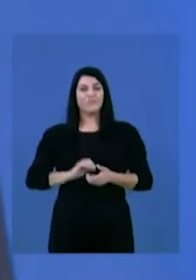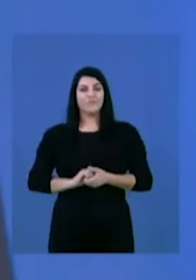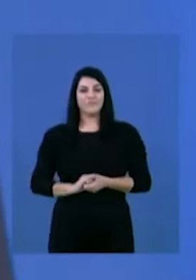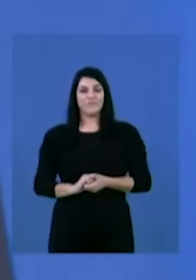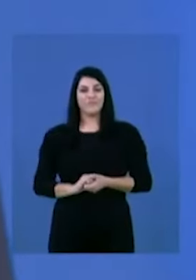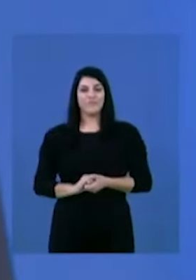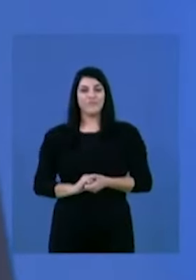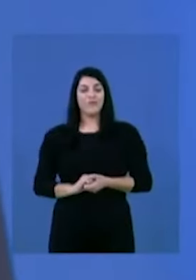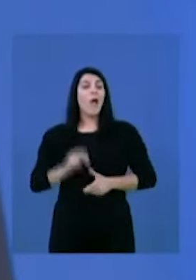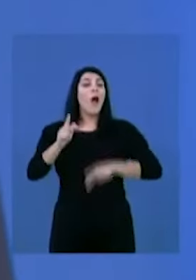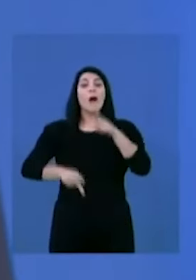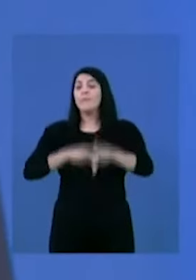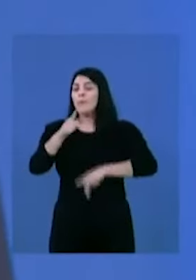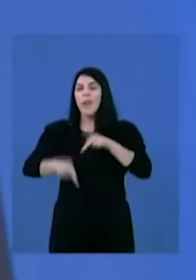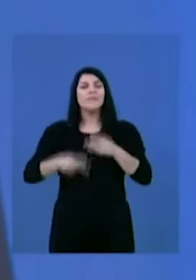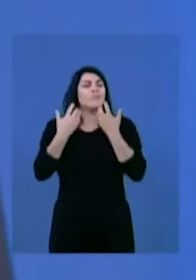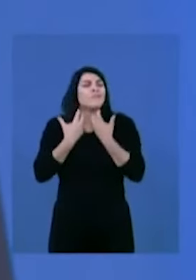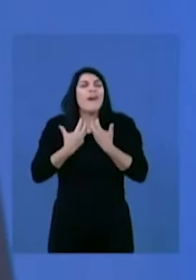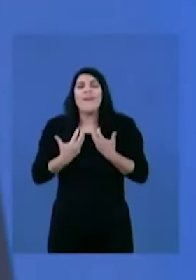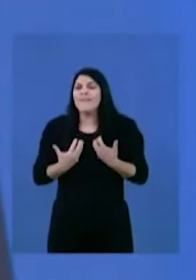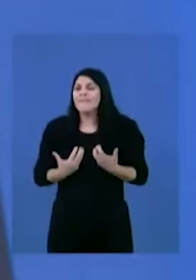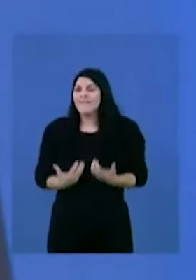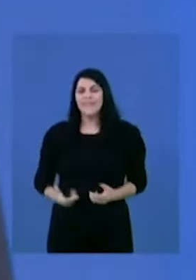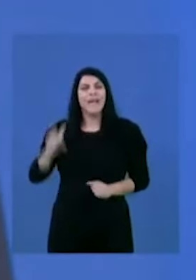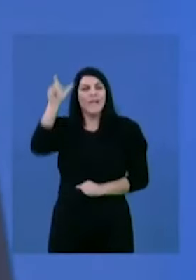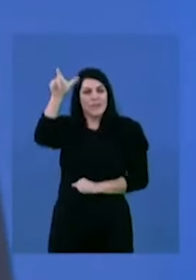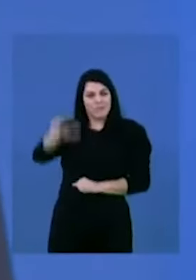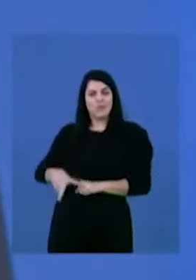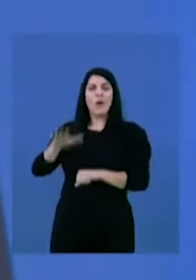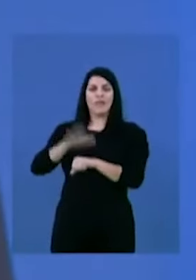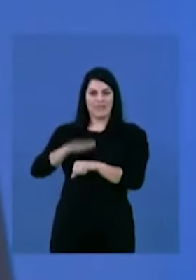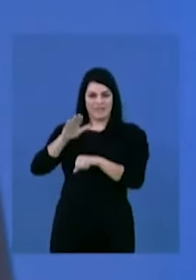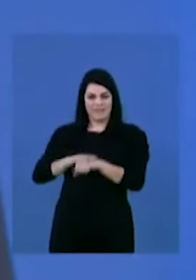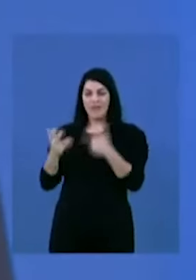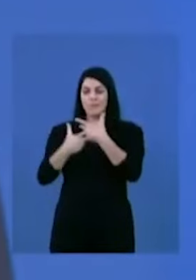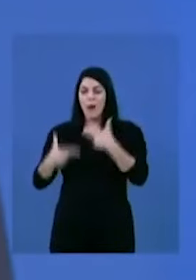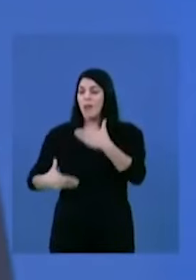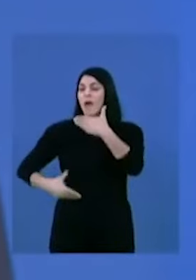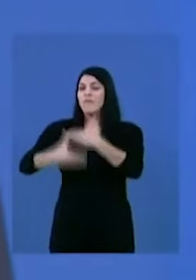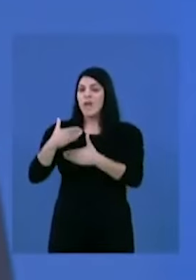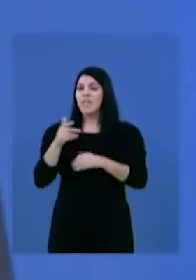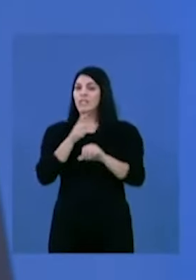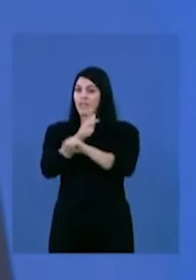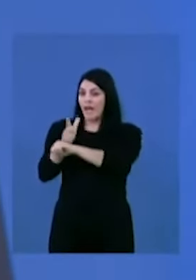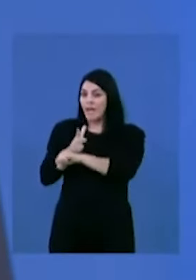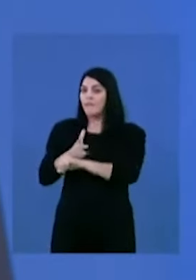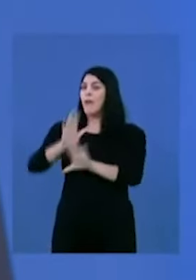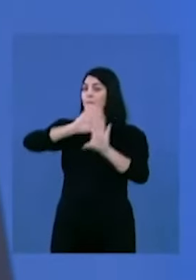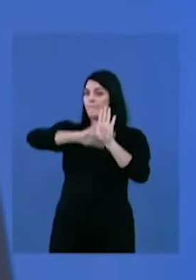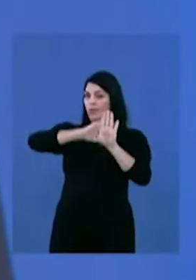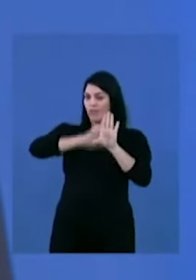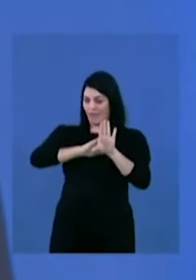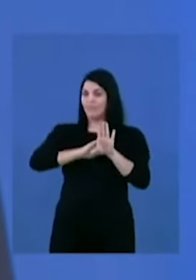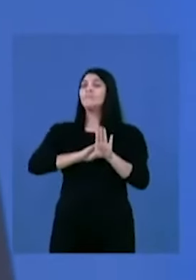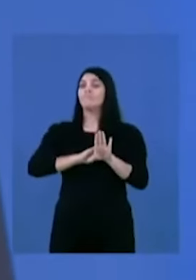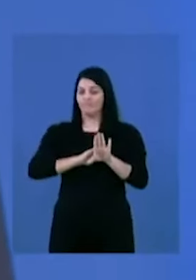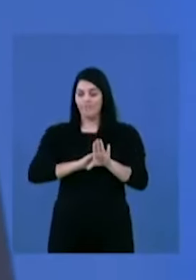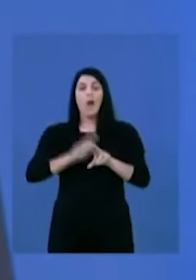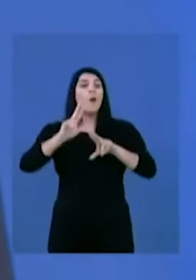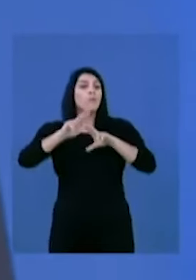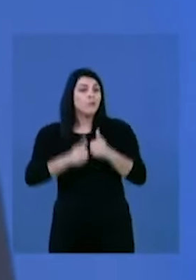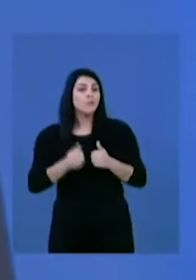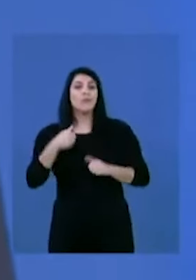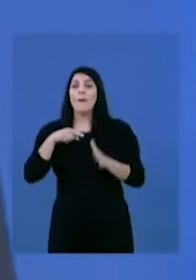fundamental a população tá cansada de quem faz uma coisa na frente da câmera e out por trás das câmeras por